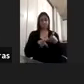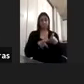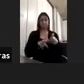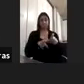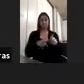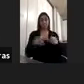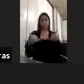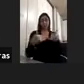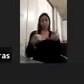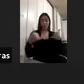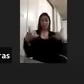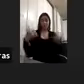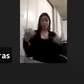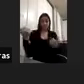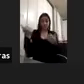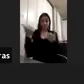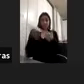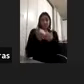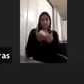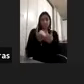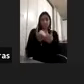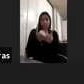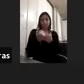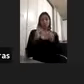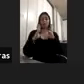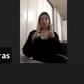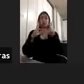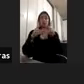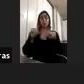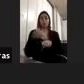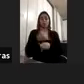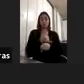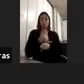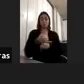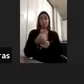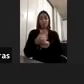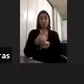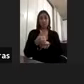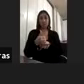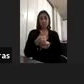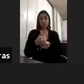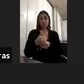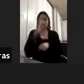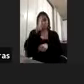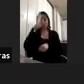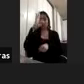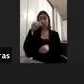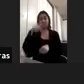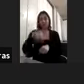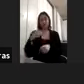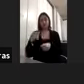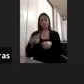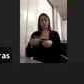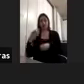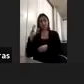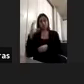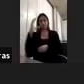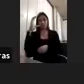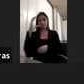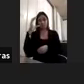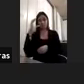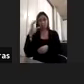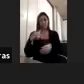apoio forte aos metalúrgicos de Curitiba em luta, aos metalúrgicos da Renault e todos